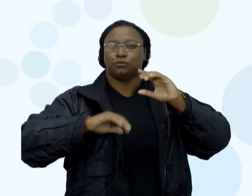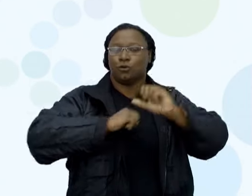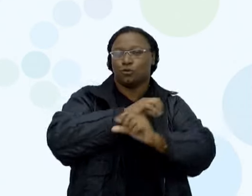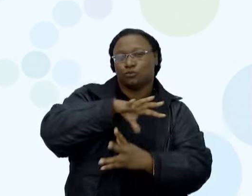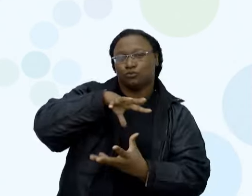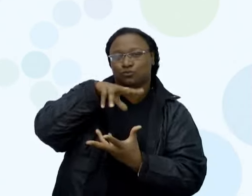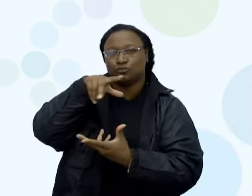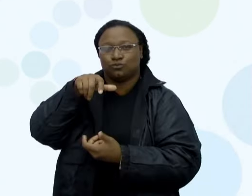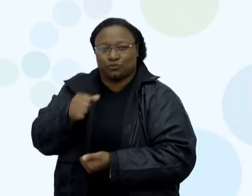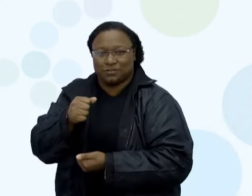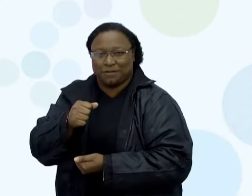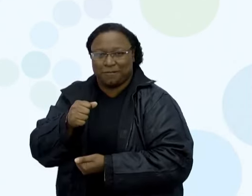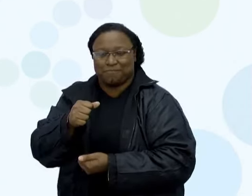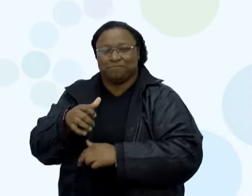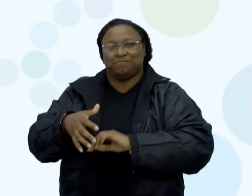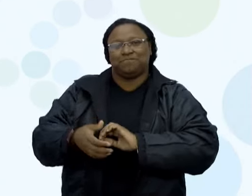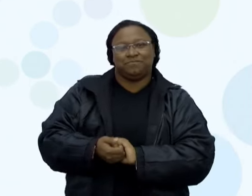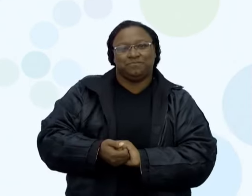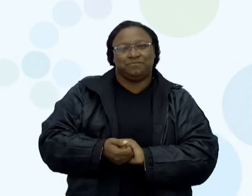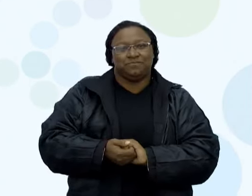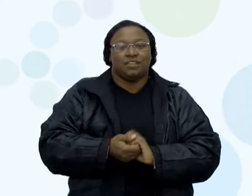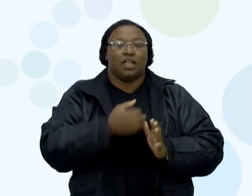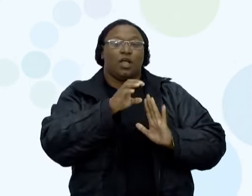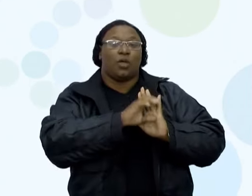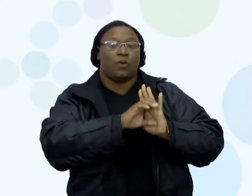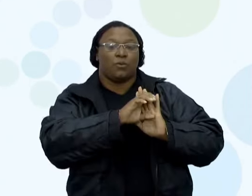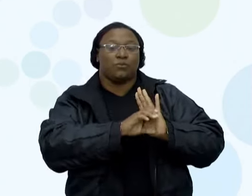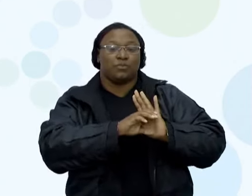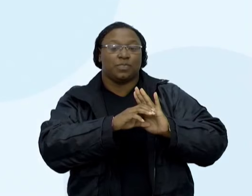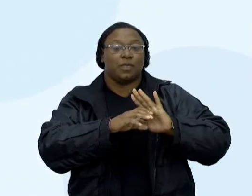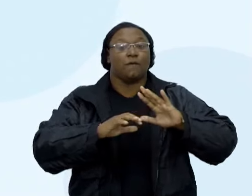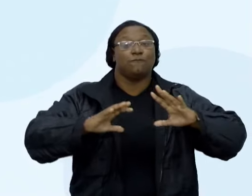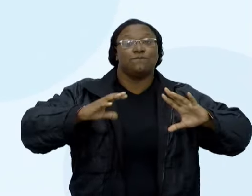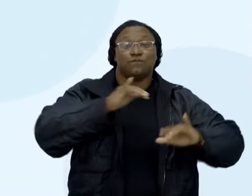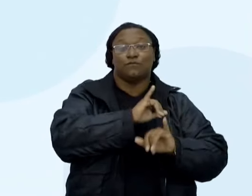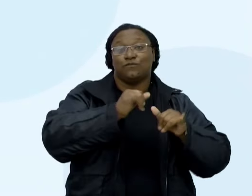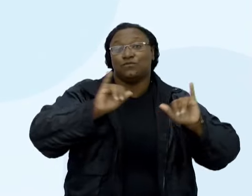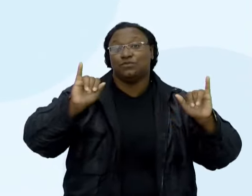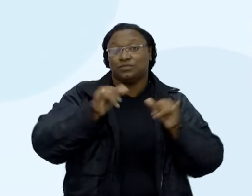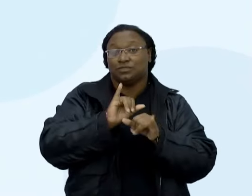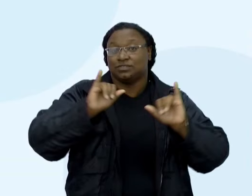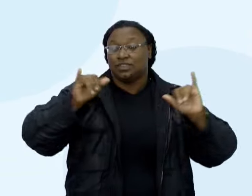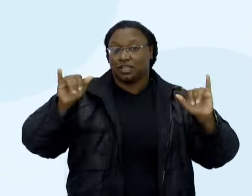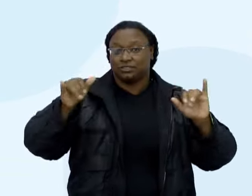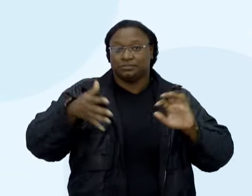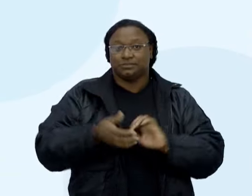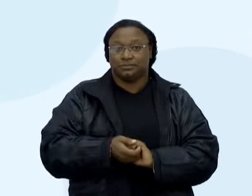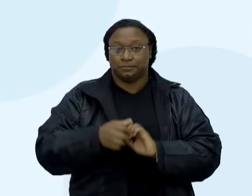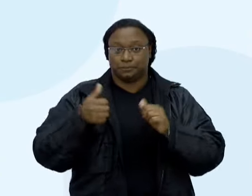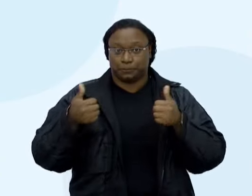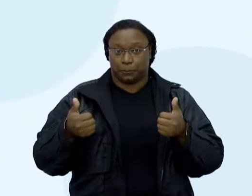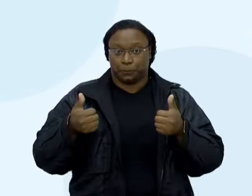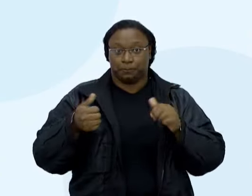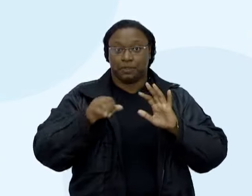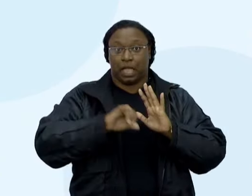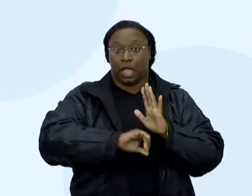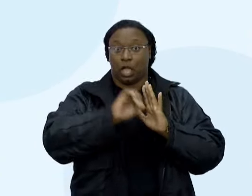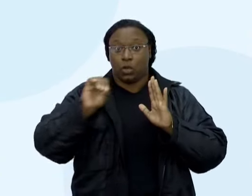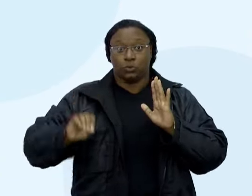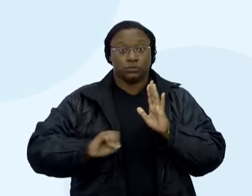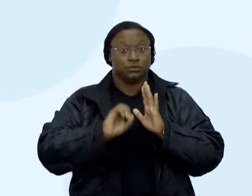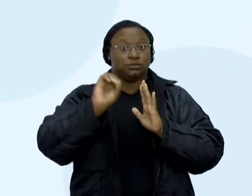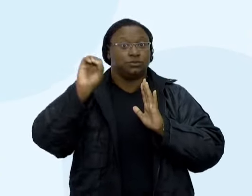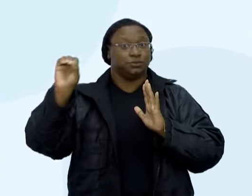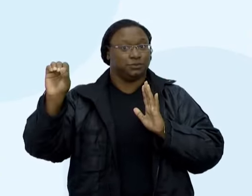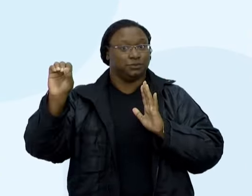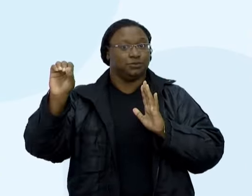Xandão aí, e componente curricular eficiência energética, tá bom, gente? Ó, as aulas do Centro de Mídias, elas podem apoiar